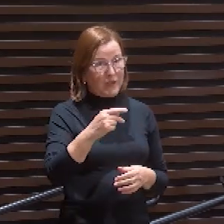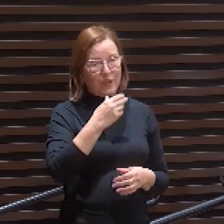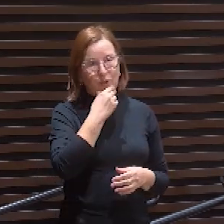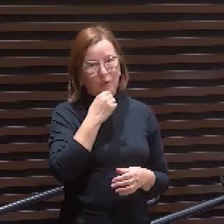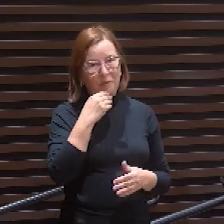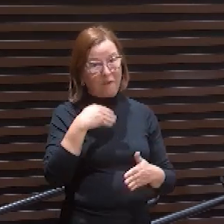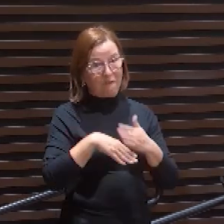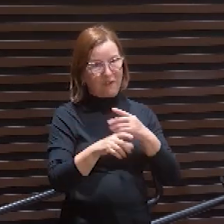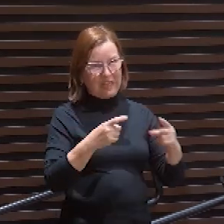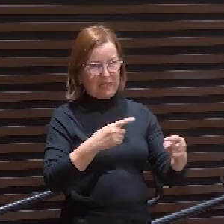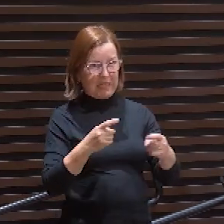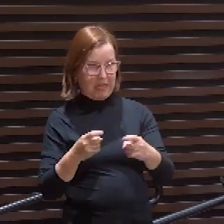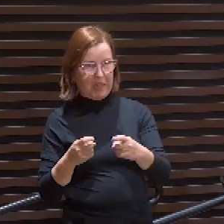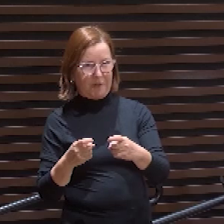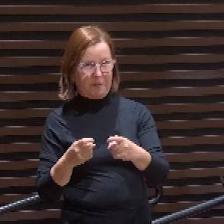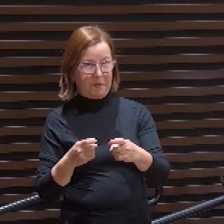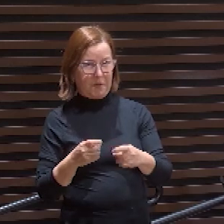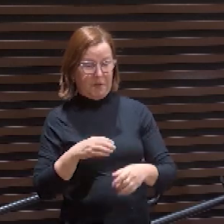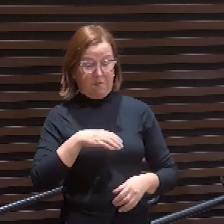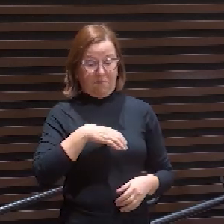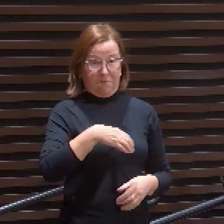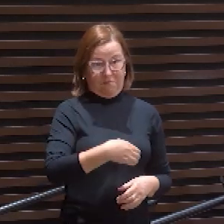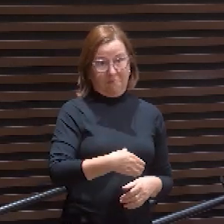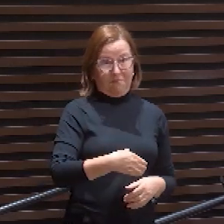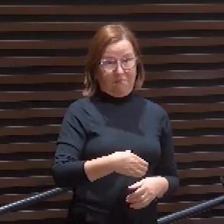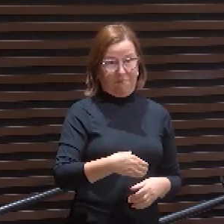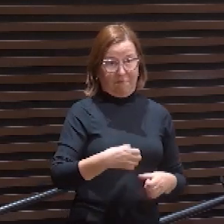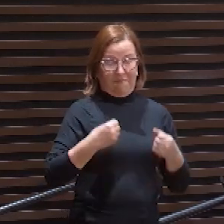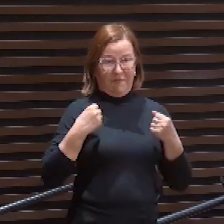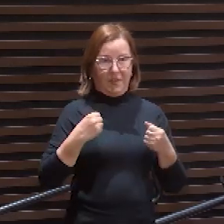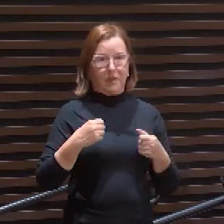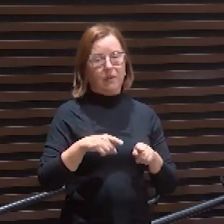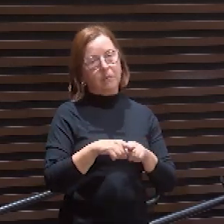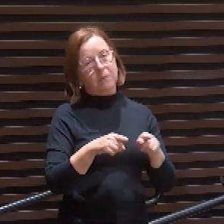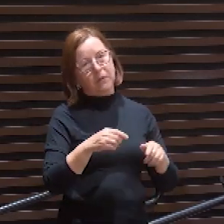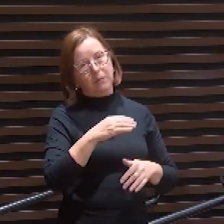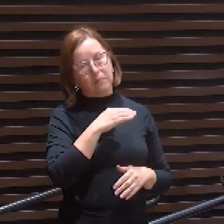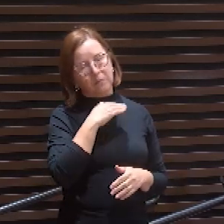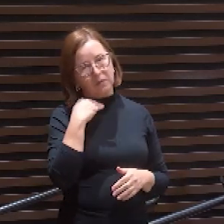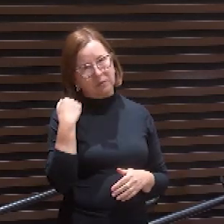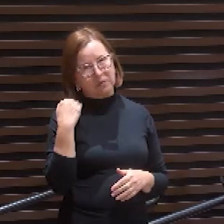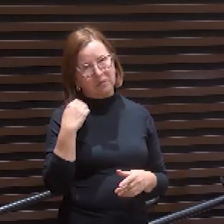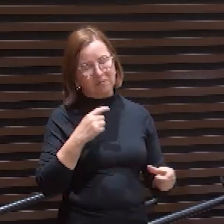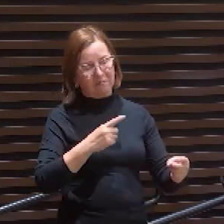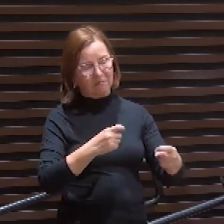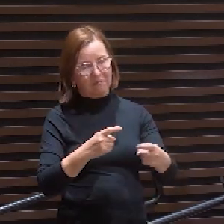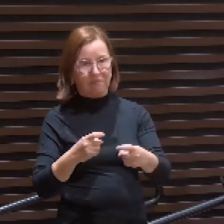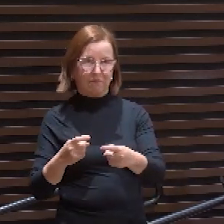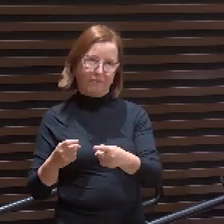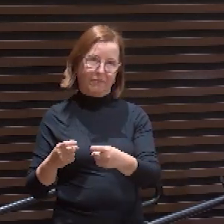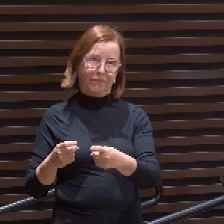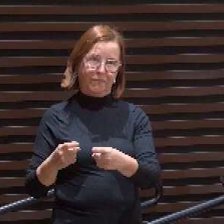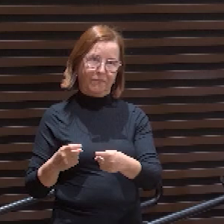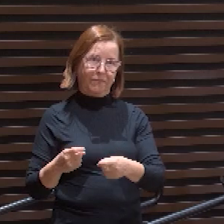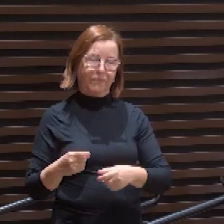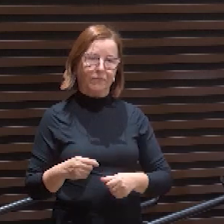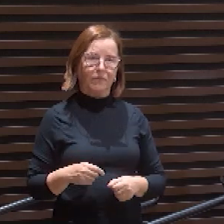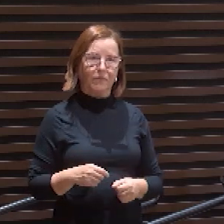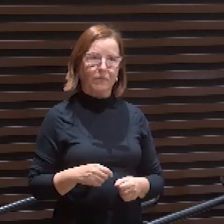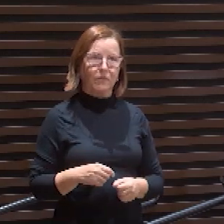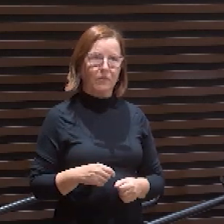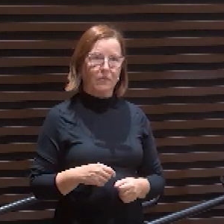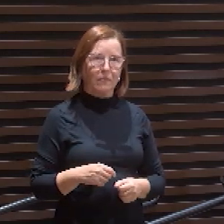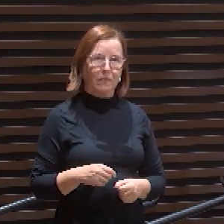Ele era muito valente e corajoso, mas morreu em batalha, quando